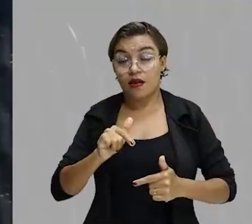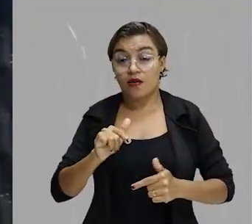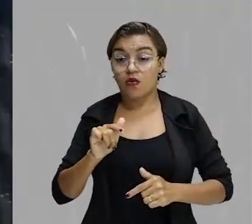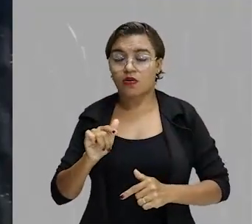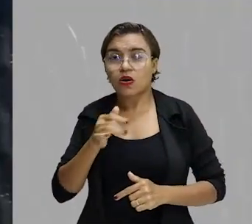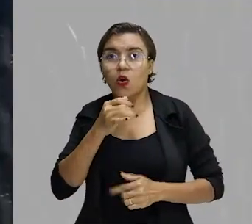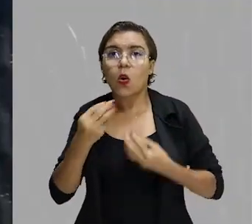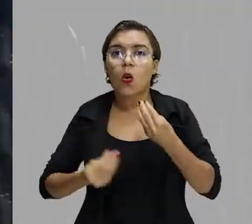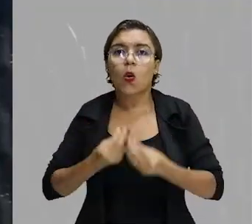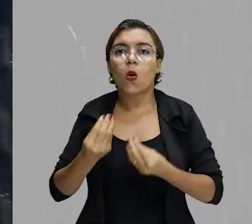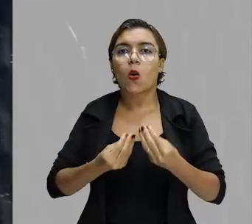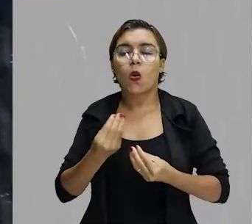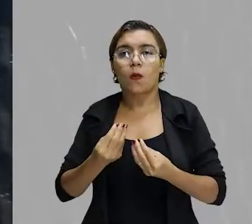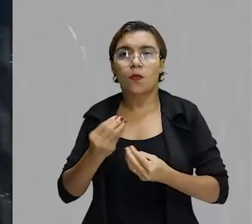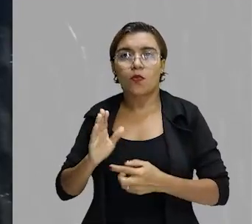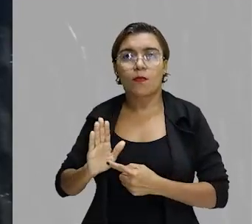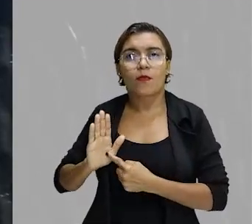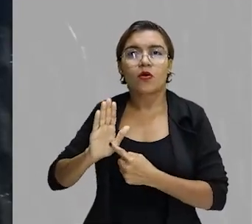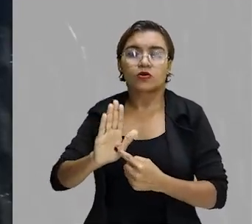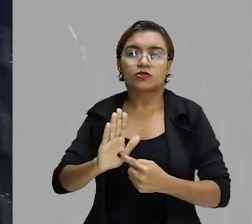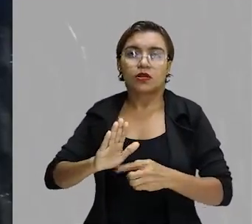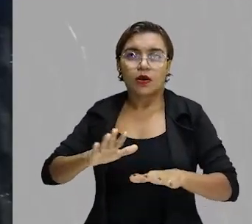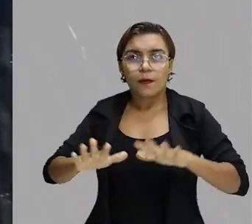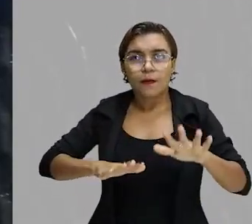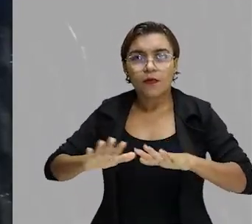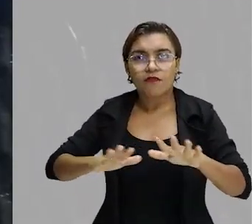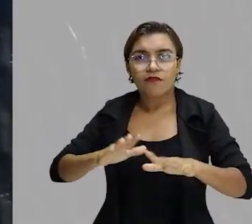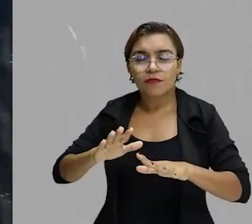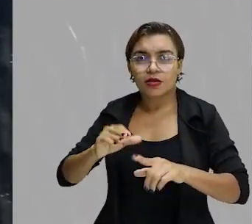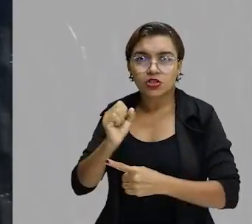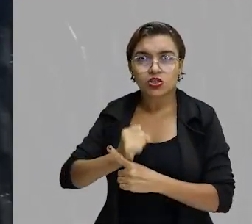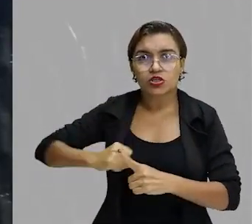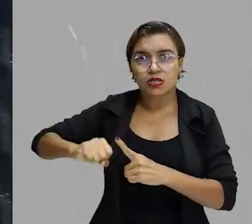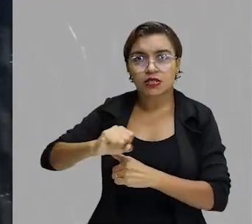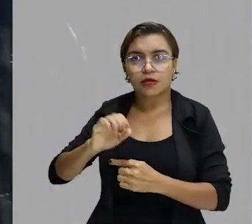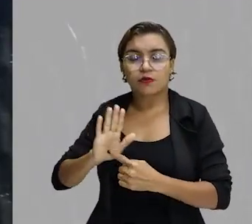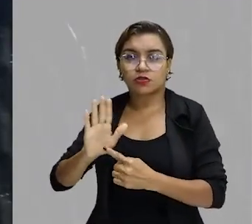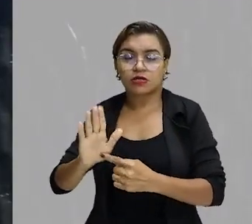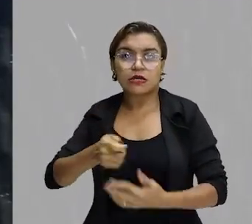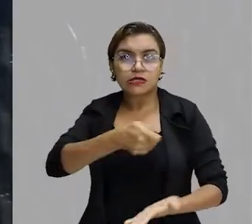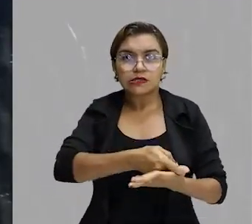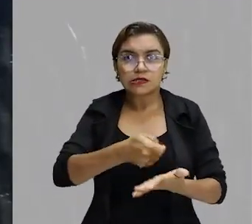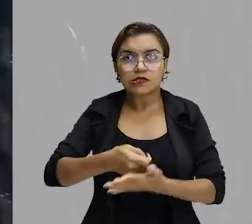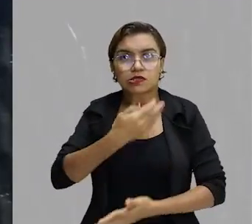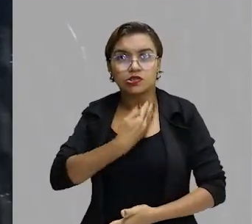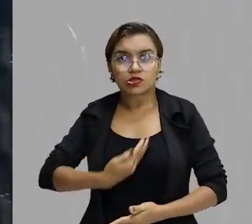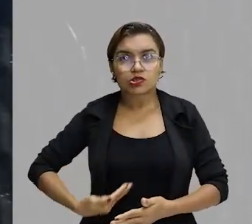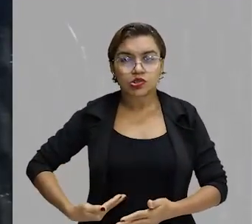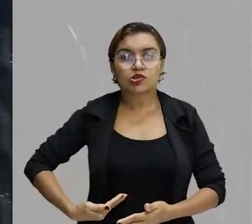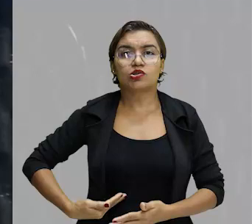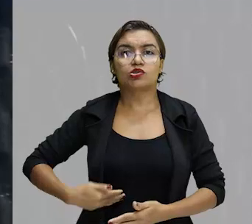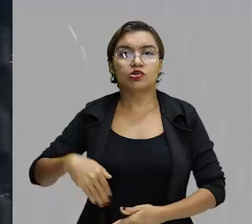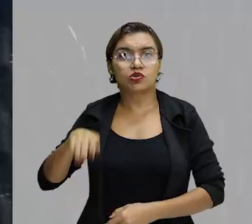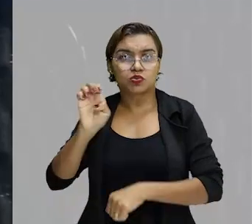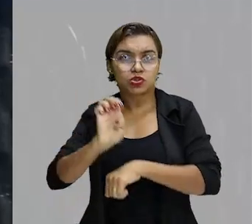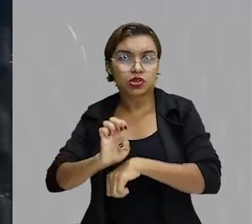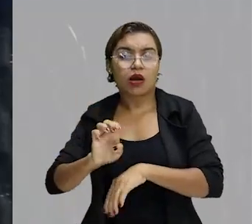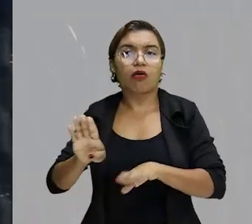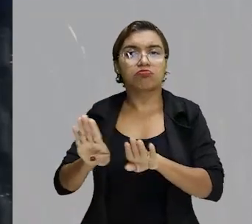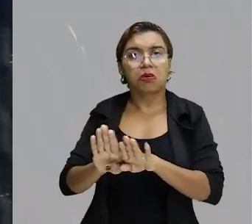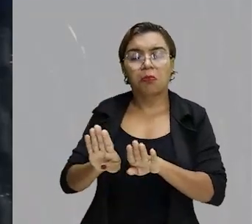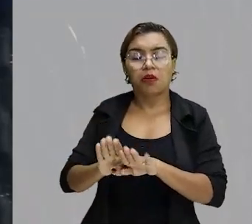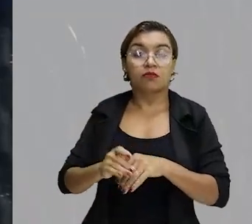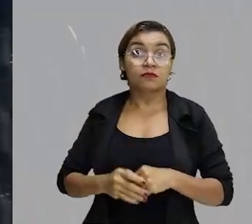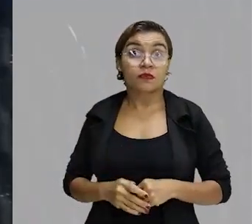se apresentar à sociedade. Irá exigir do poder público, do Estado, o atendimento de suas demandas. Tá? Então é